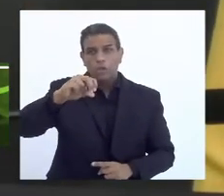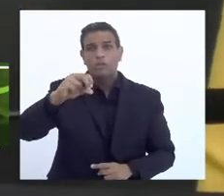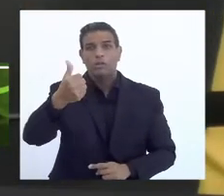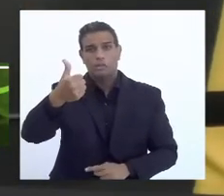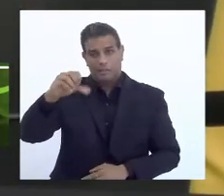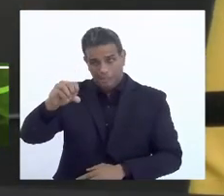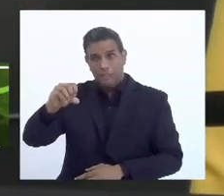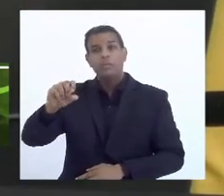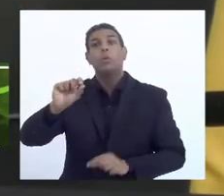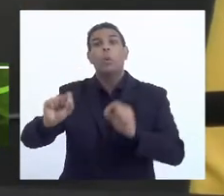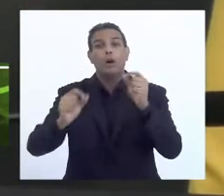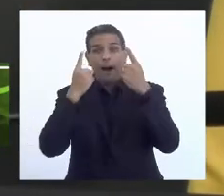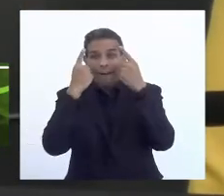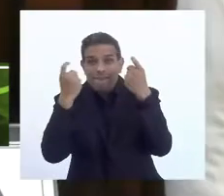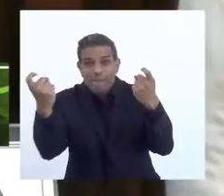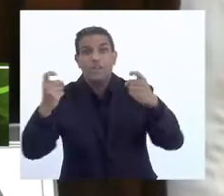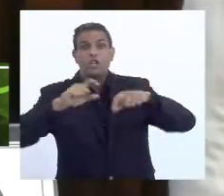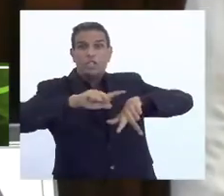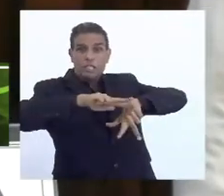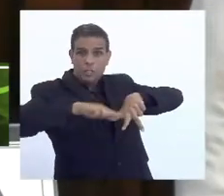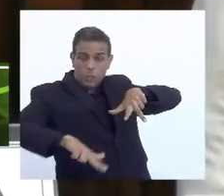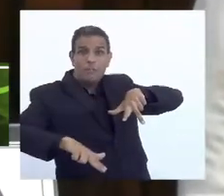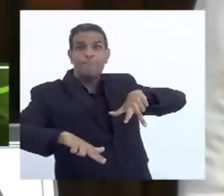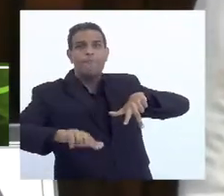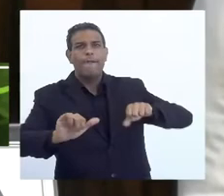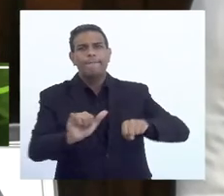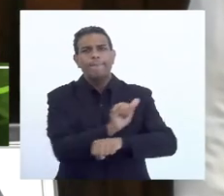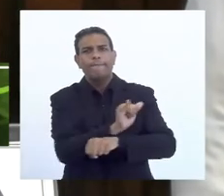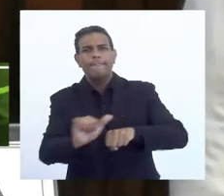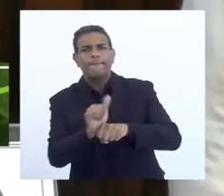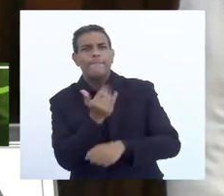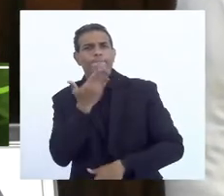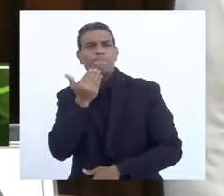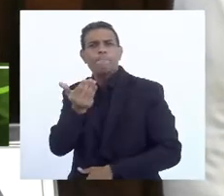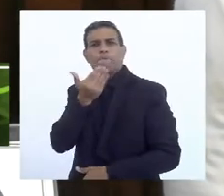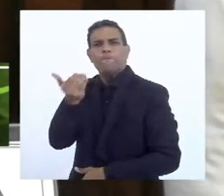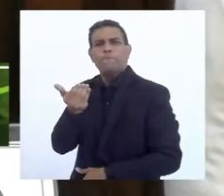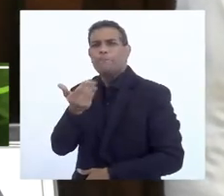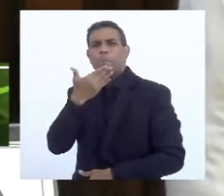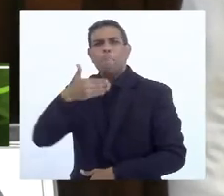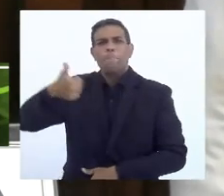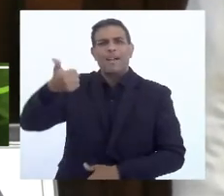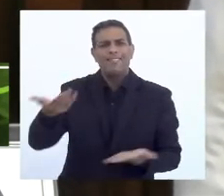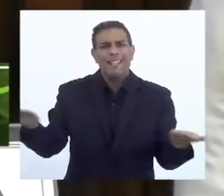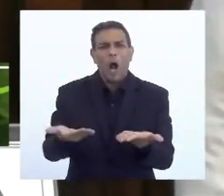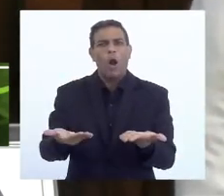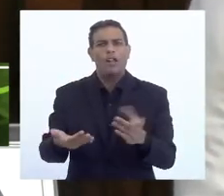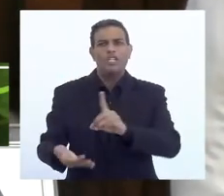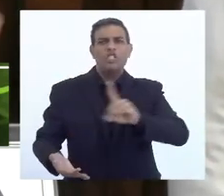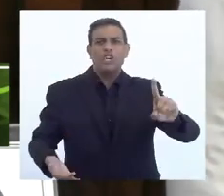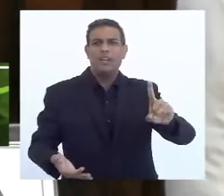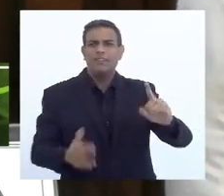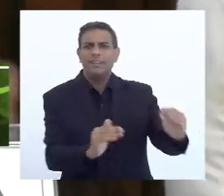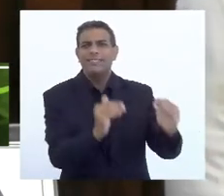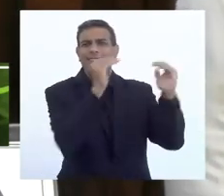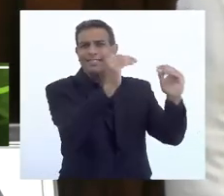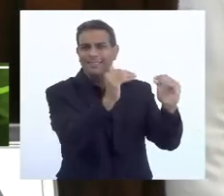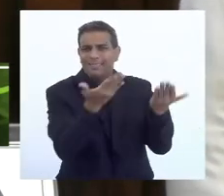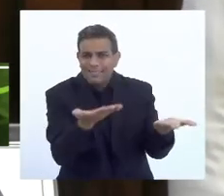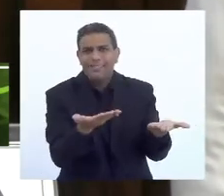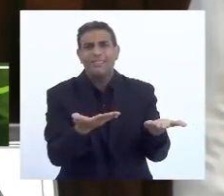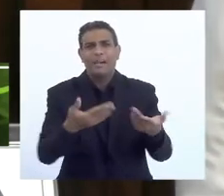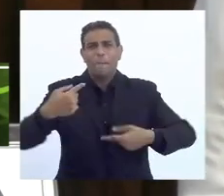violência política de gênero se transformou em um mecanismo de operação da política preferencial da extrema-direita. Porque a